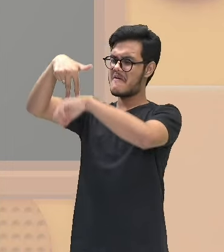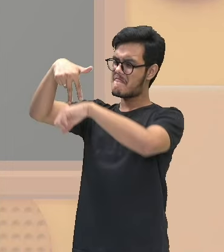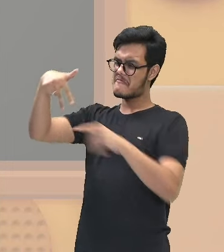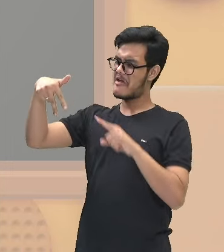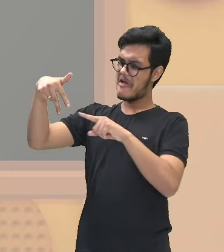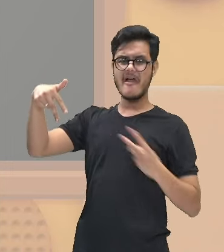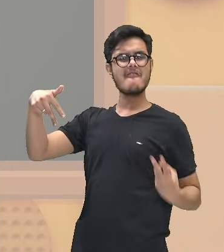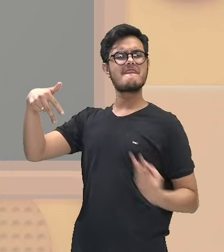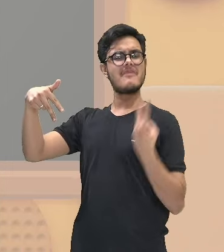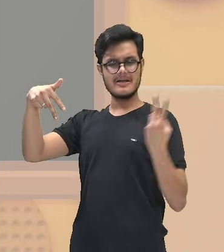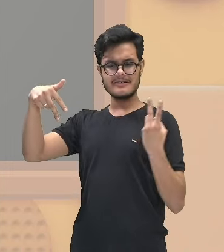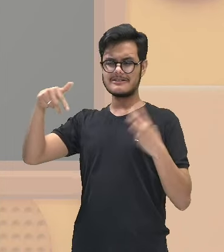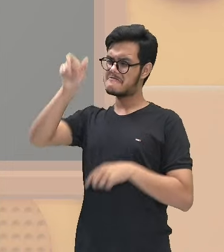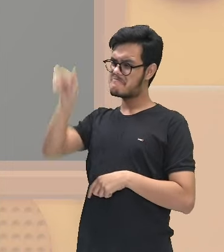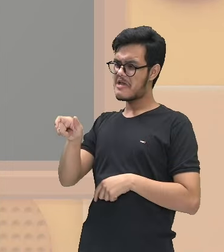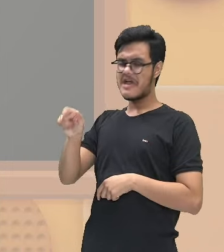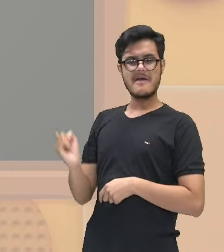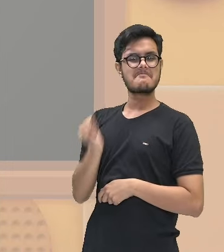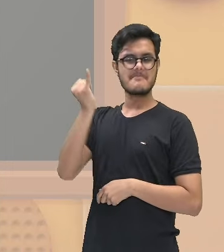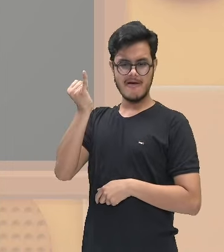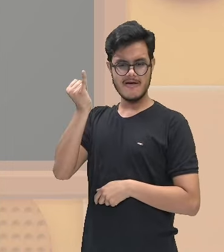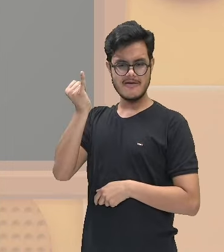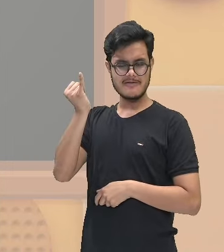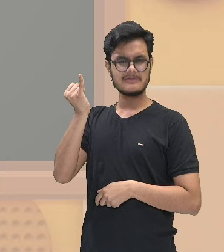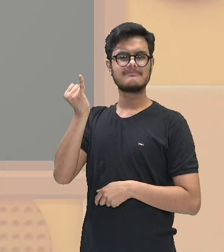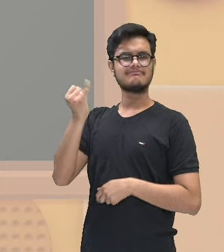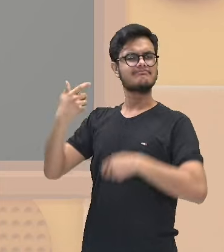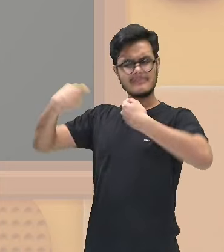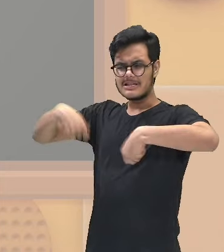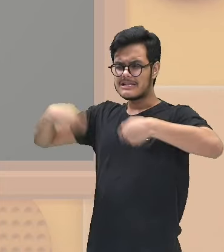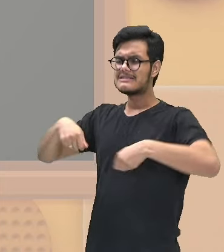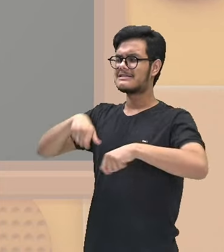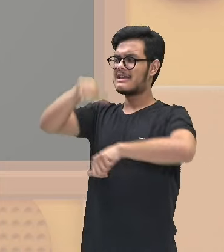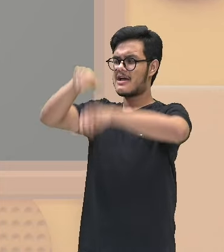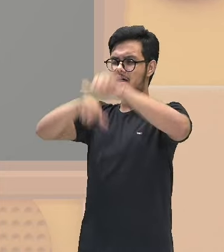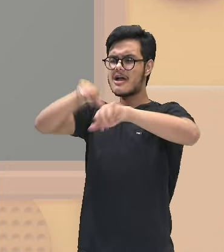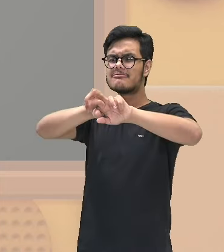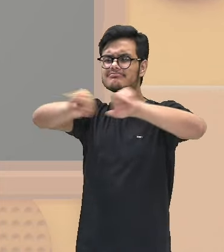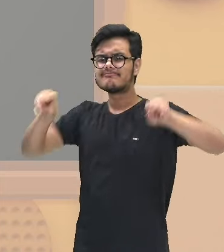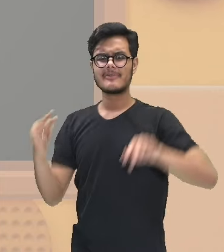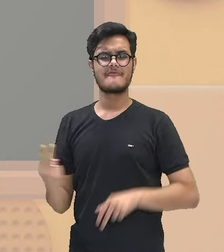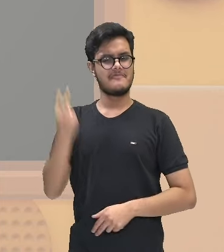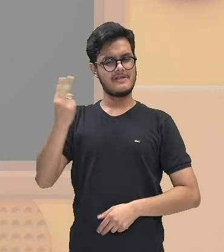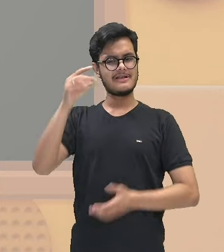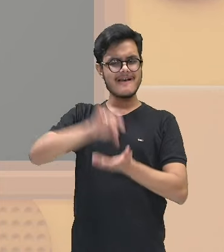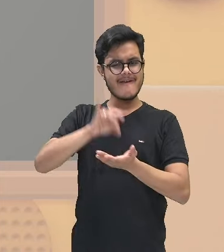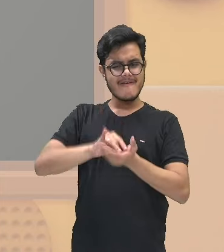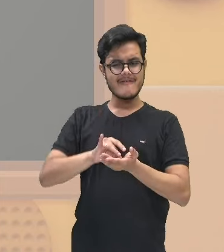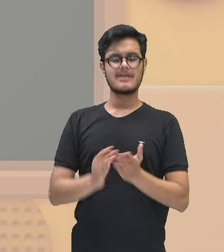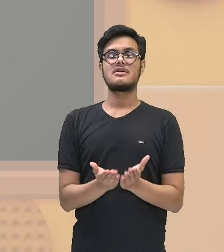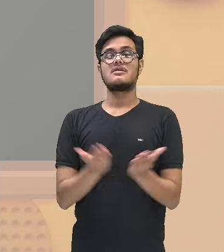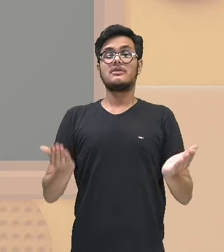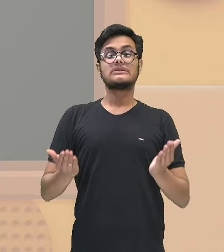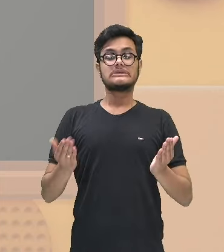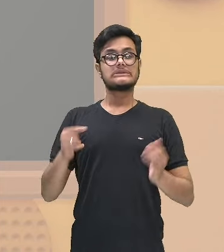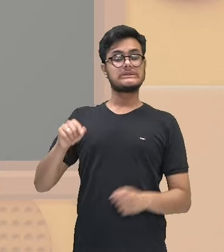valorizado como um indivíduo, ele deve ser observado, ele deve ser valorizado. E isso vai ser um